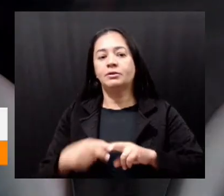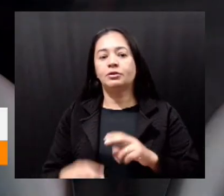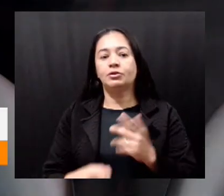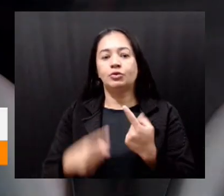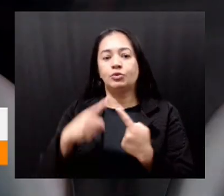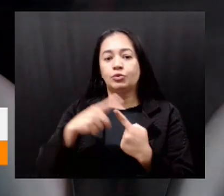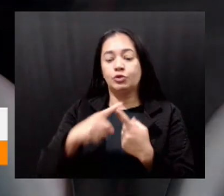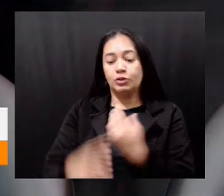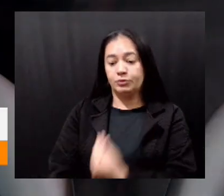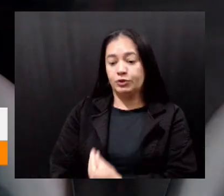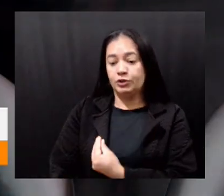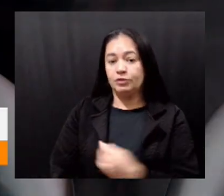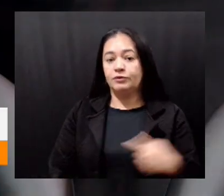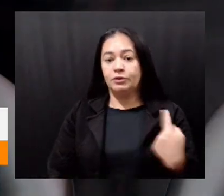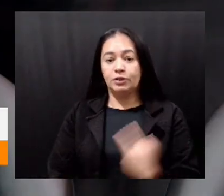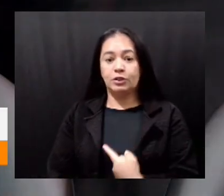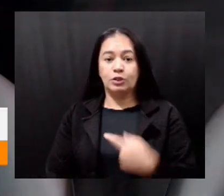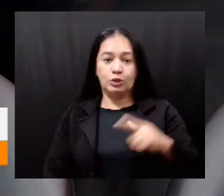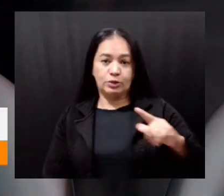A questão